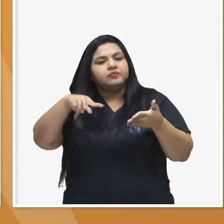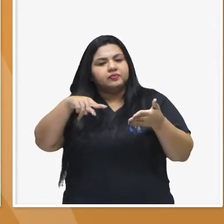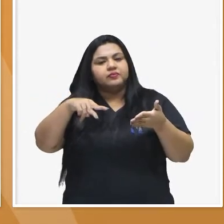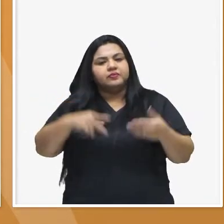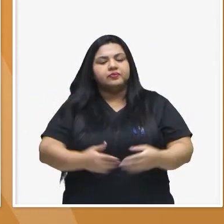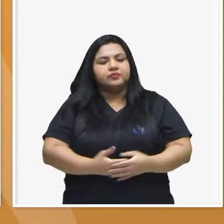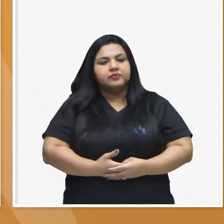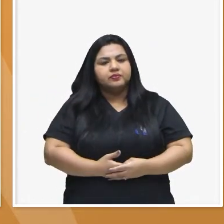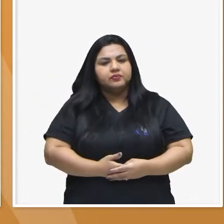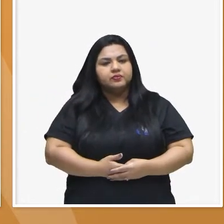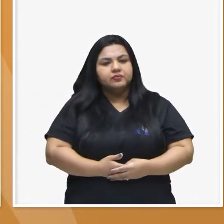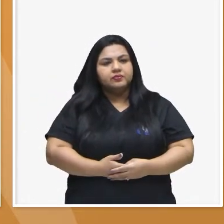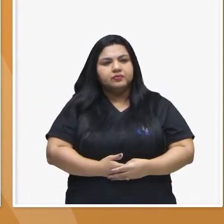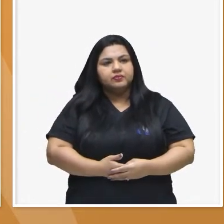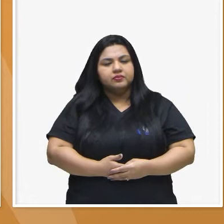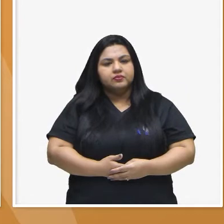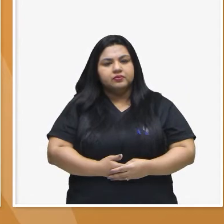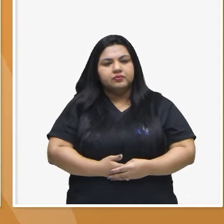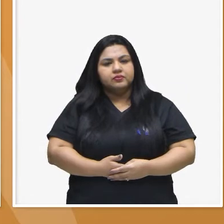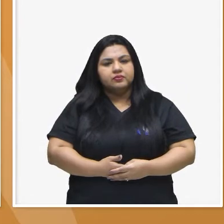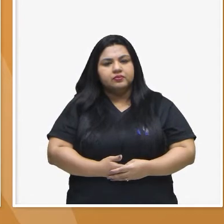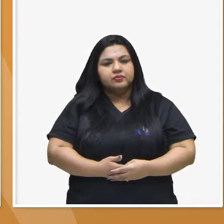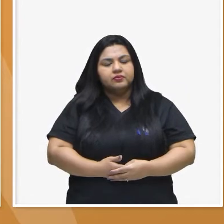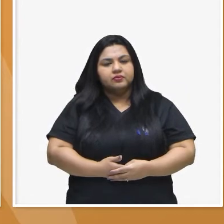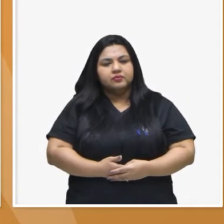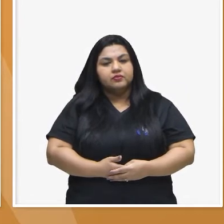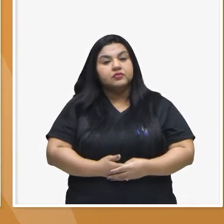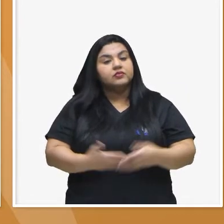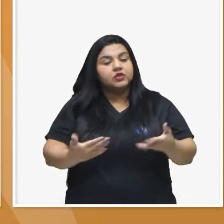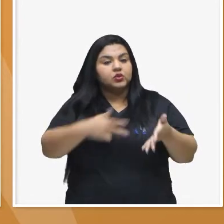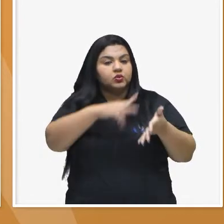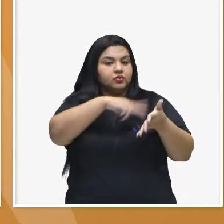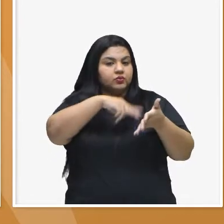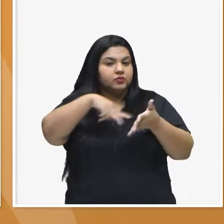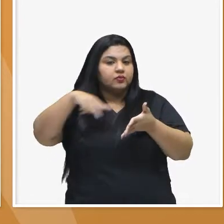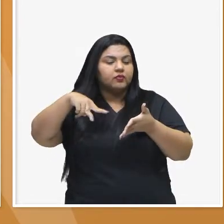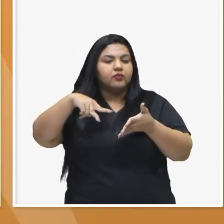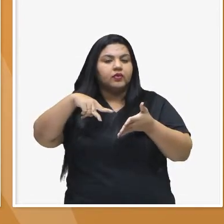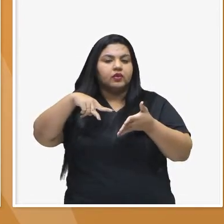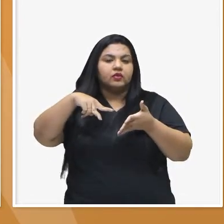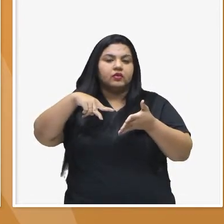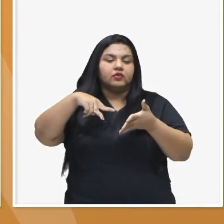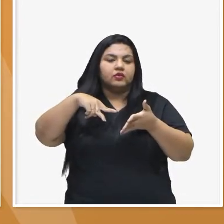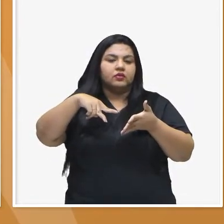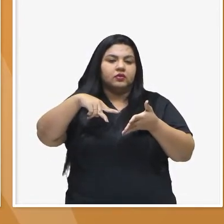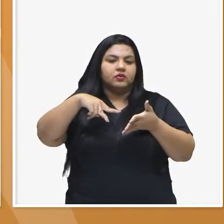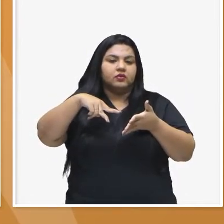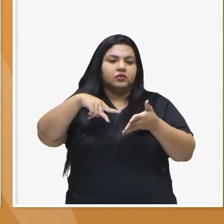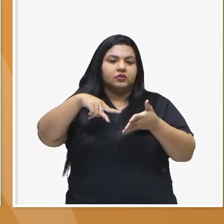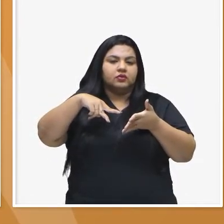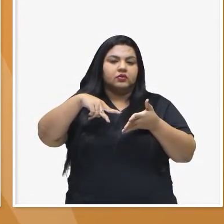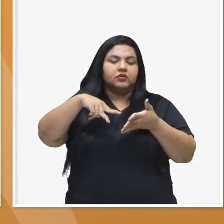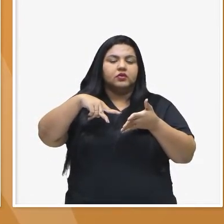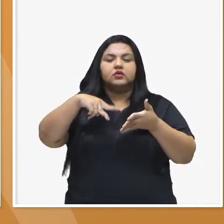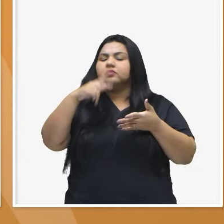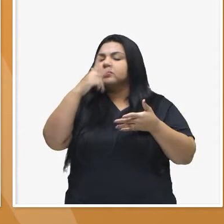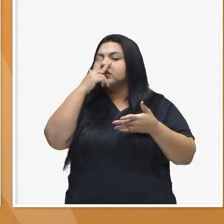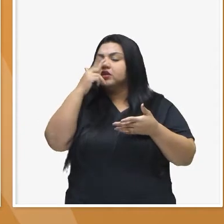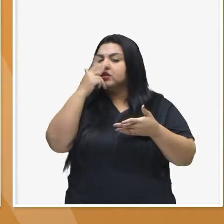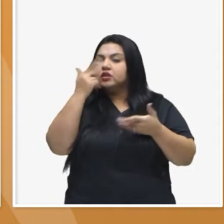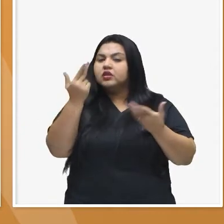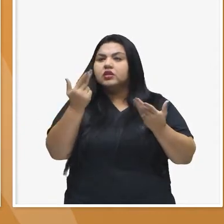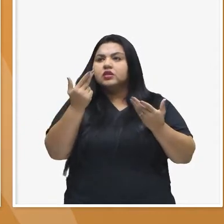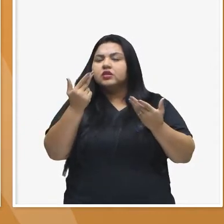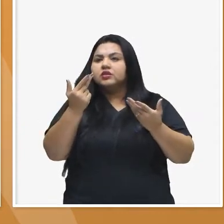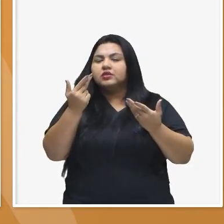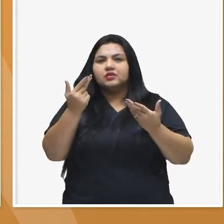desses camaradas, porque são essas leituras, né, é como uma passagem, né, de uma